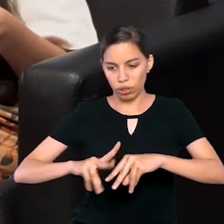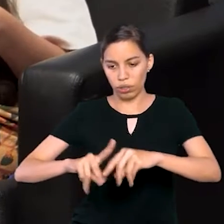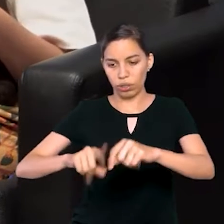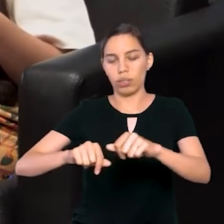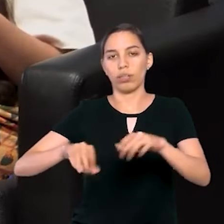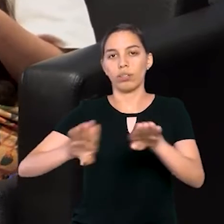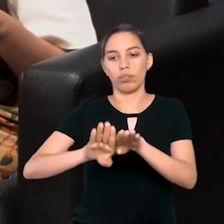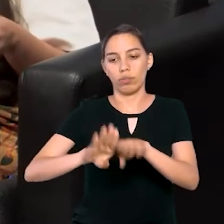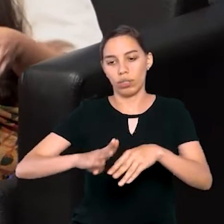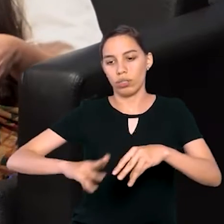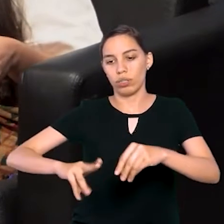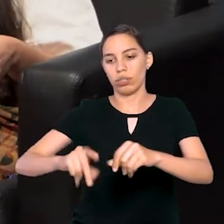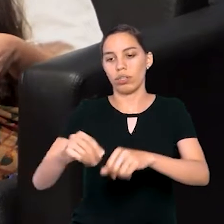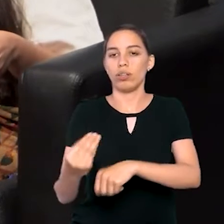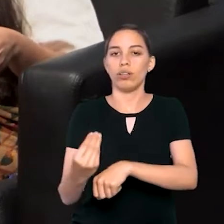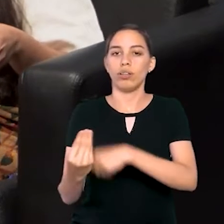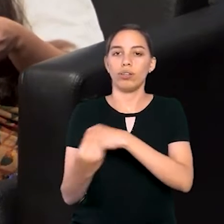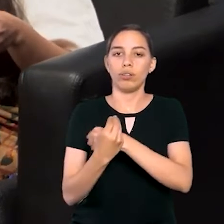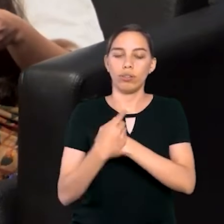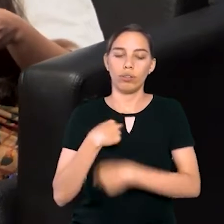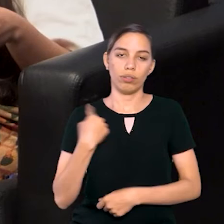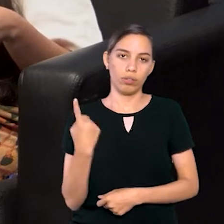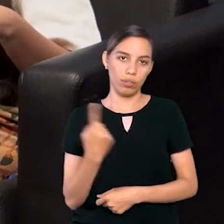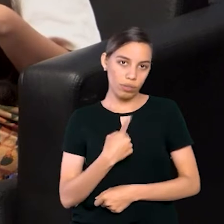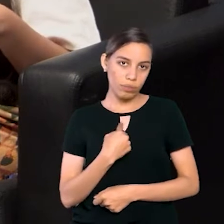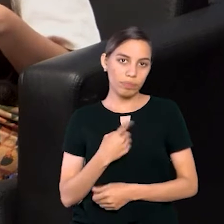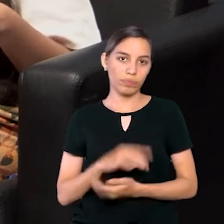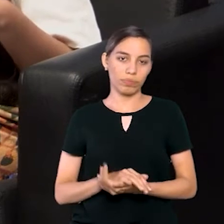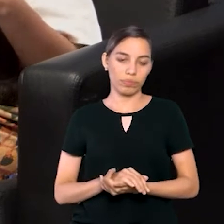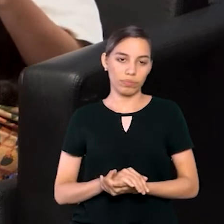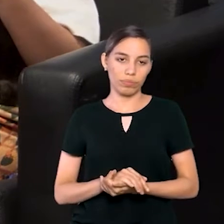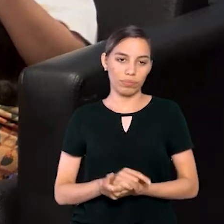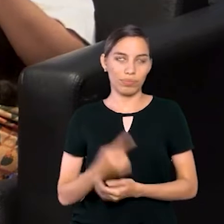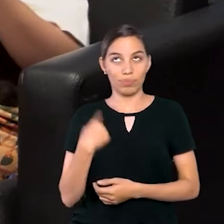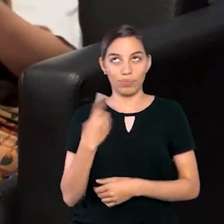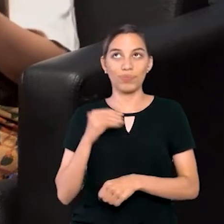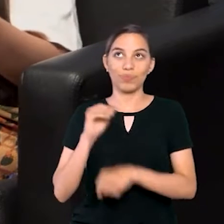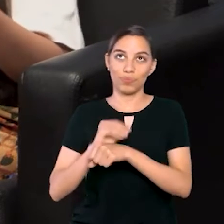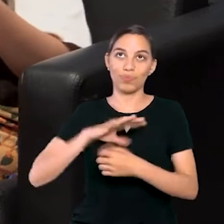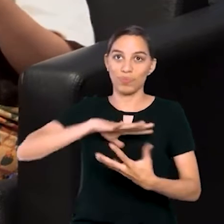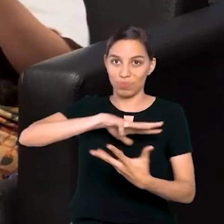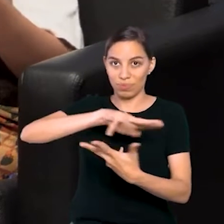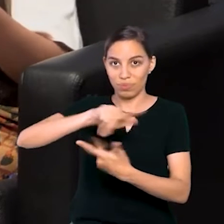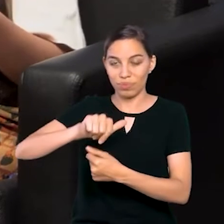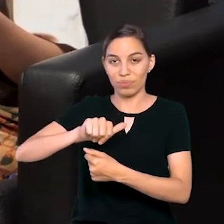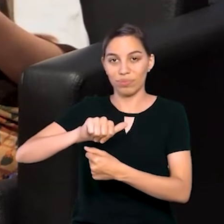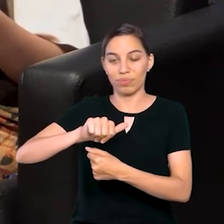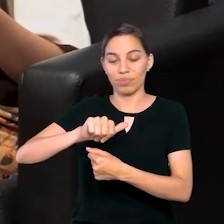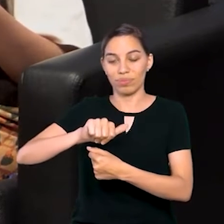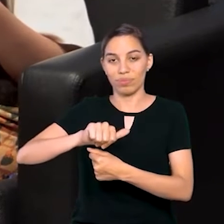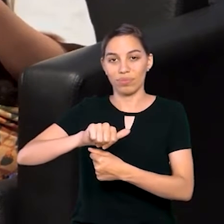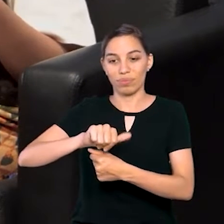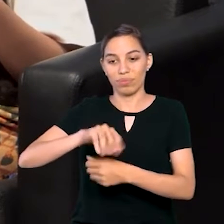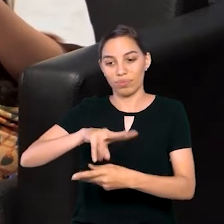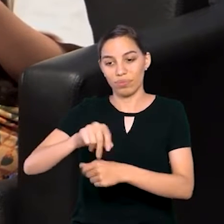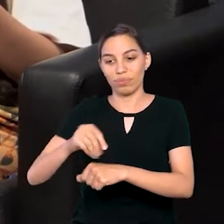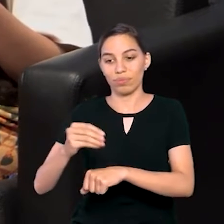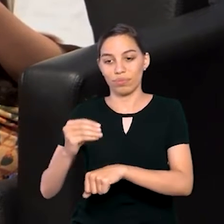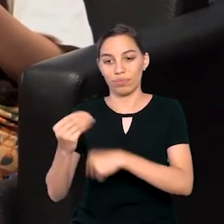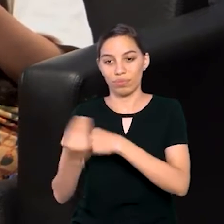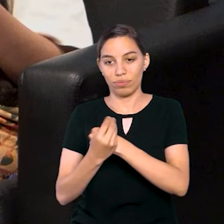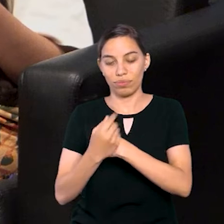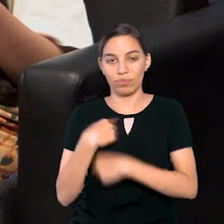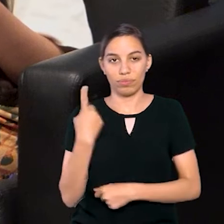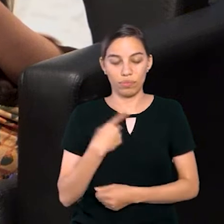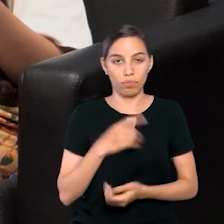contrário disso, o que a gente vê hoje é um cuidado que vai por uma via única, extrativista, e aí a